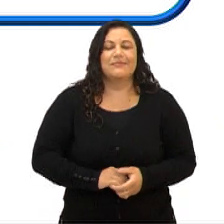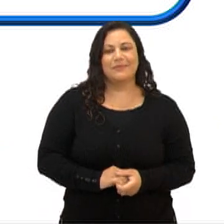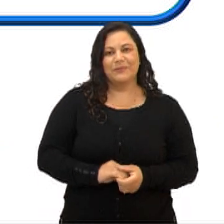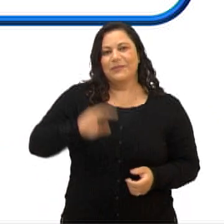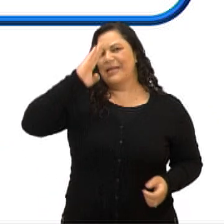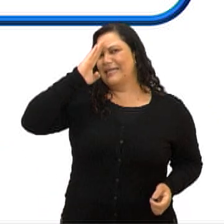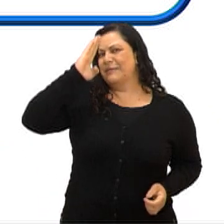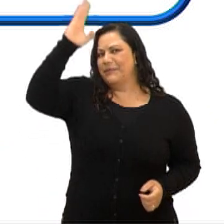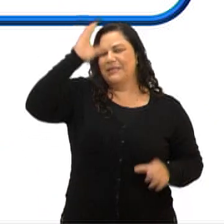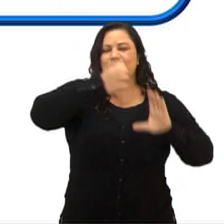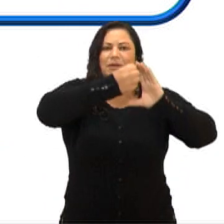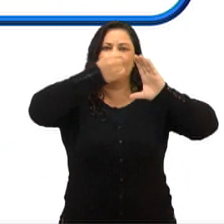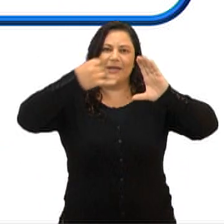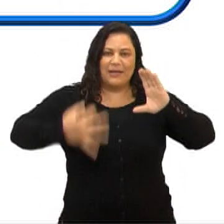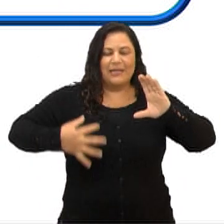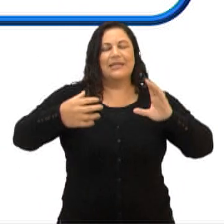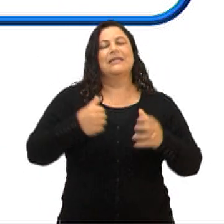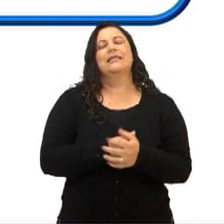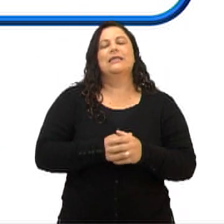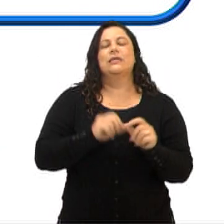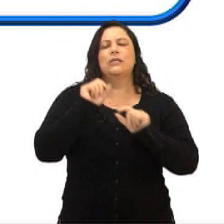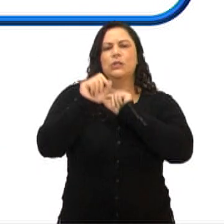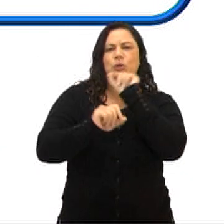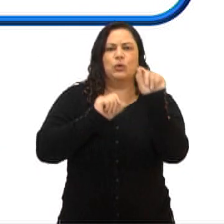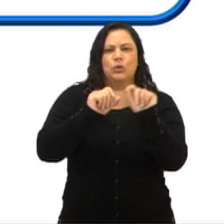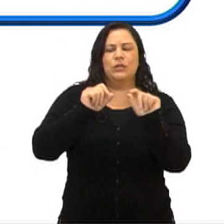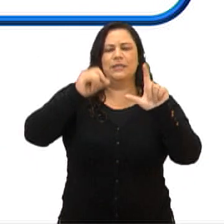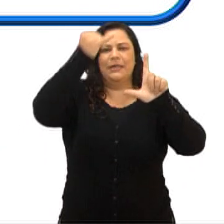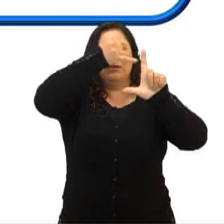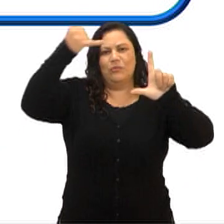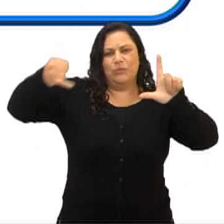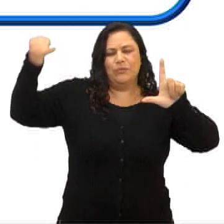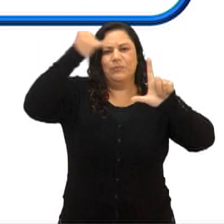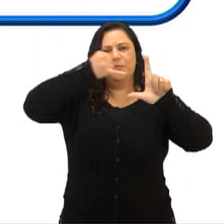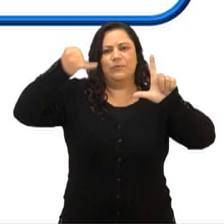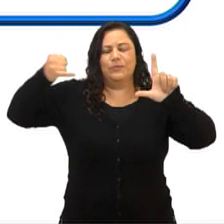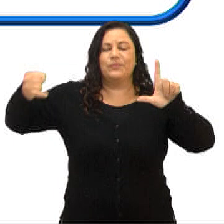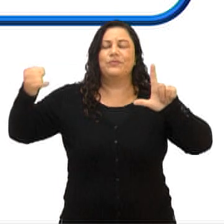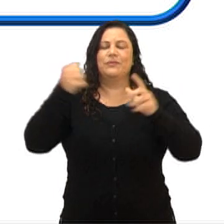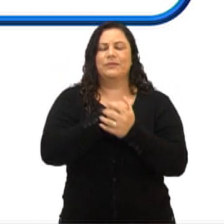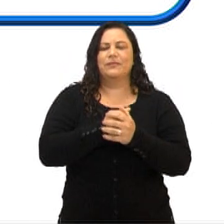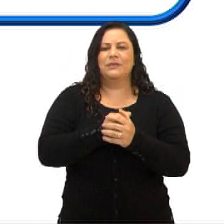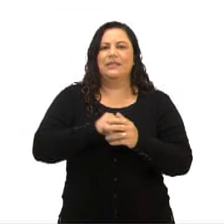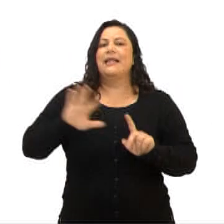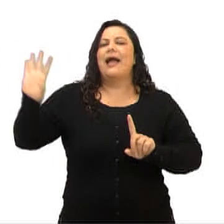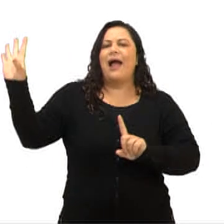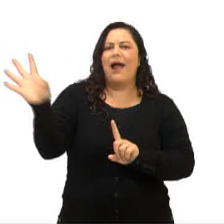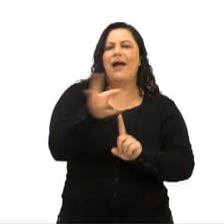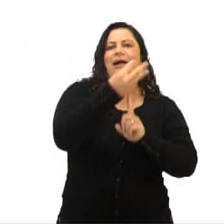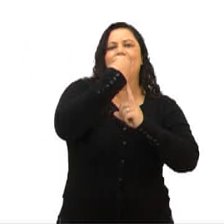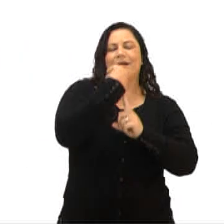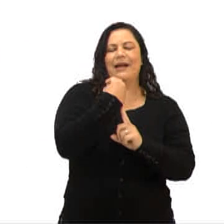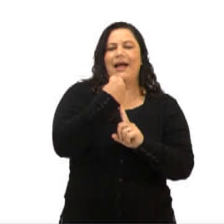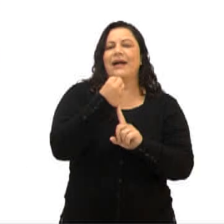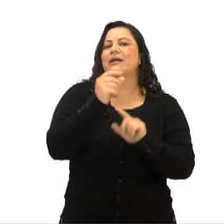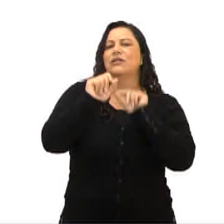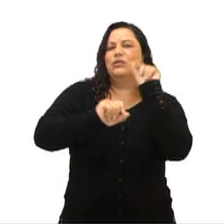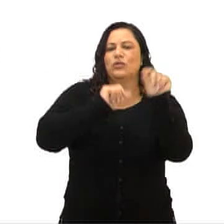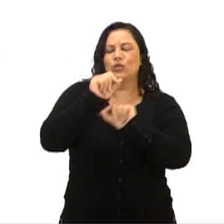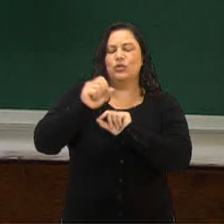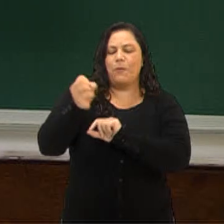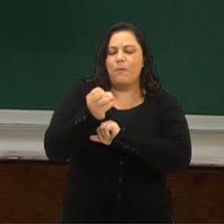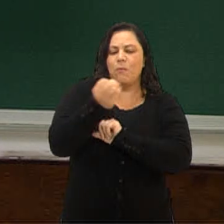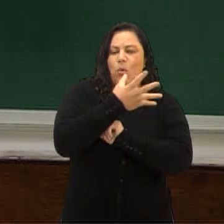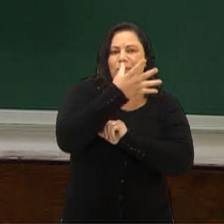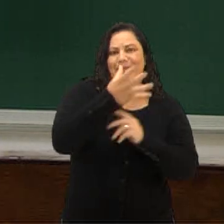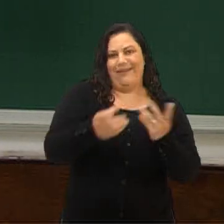principais características do pós-impressionismo, sua contribuição para a arte moderna e seus principais artistas. O termo